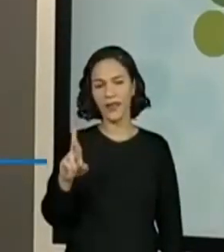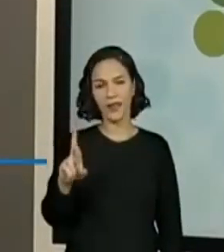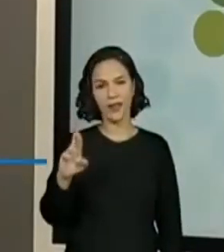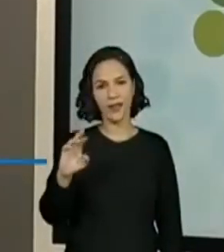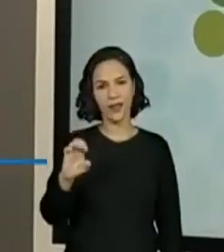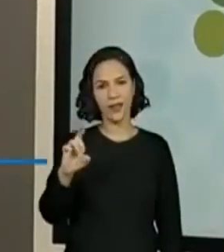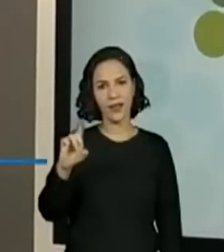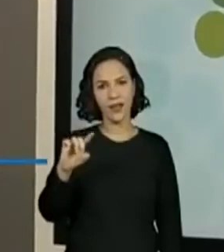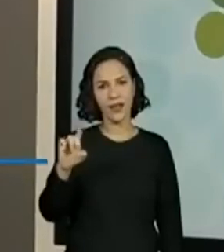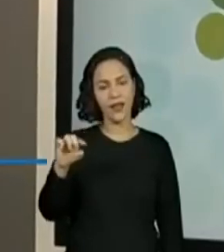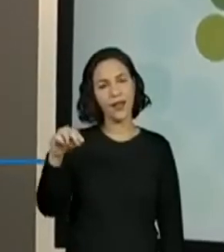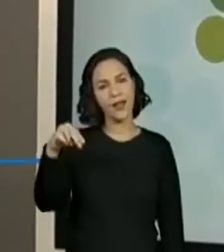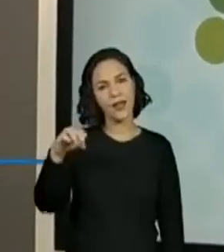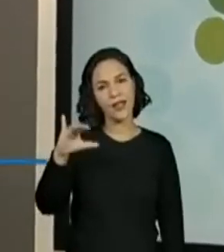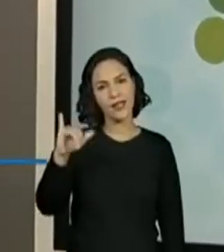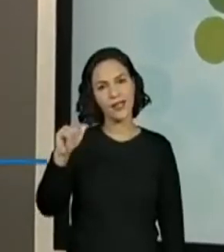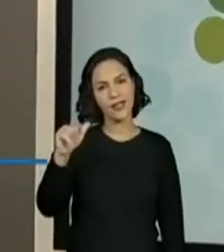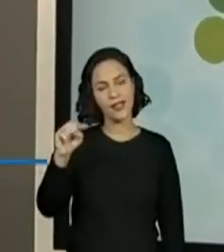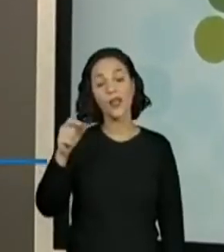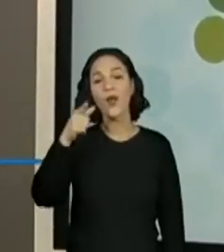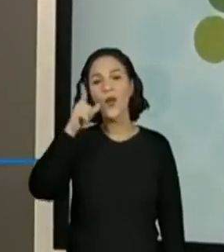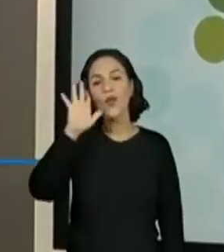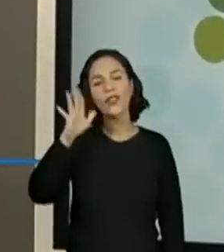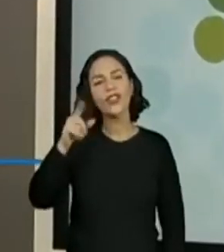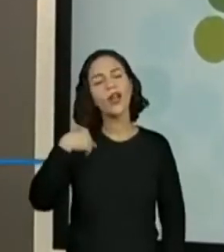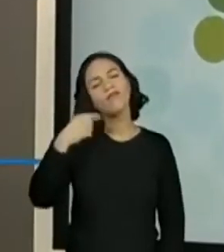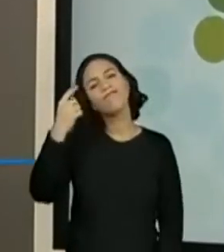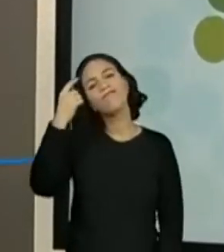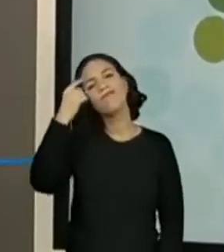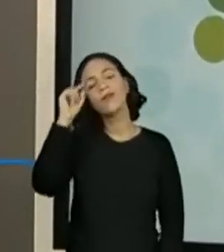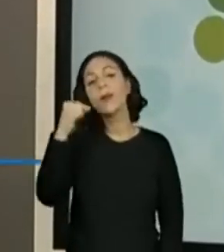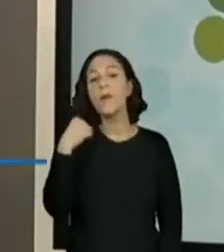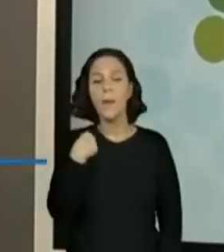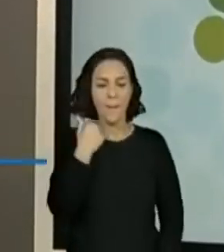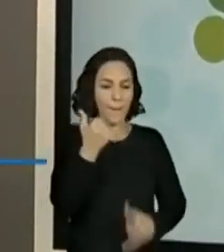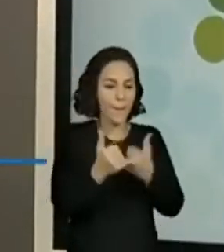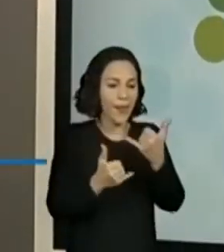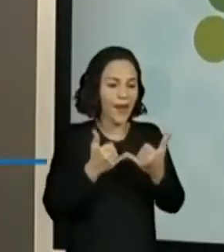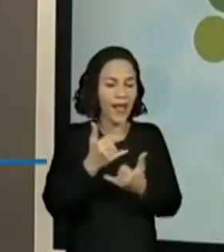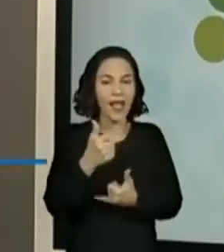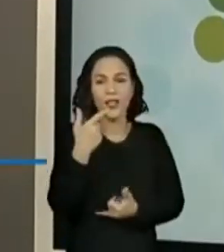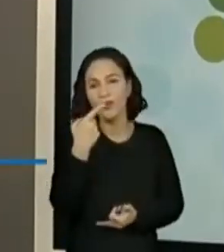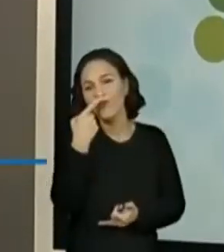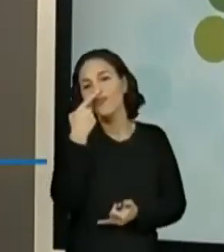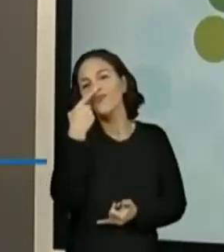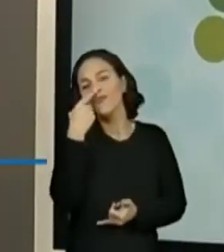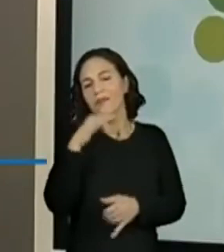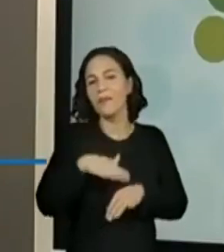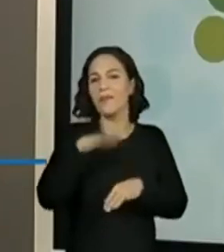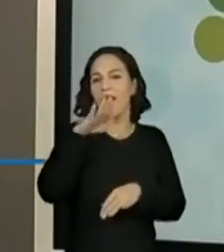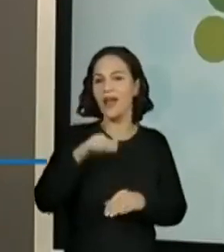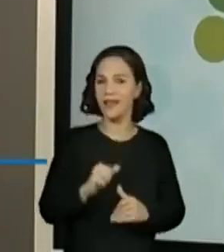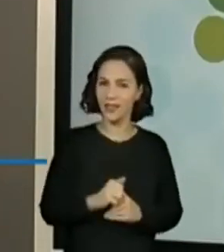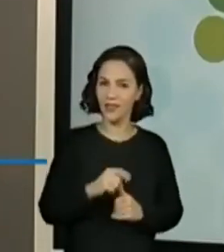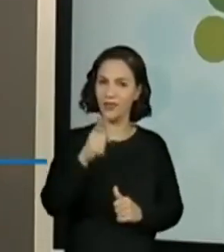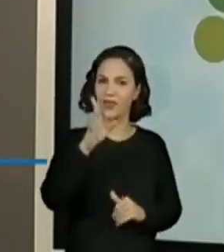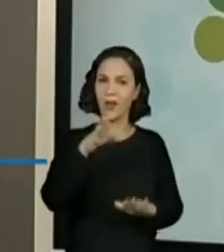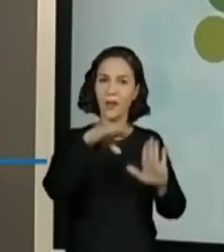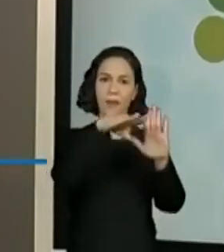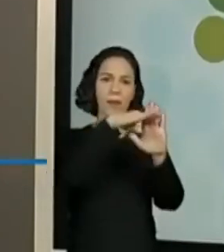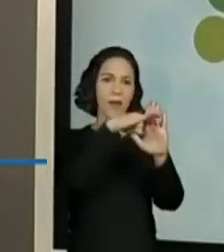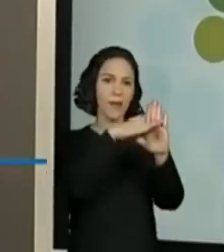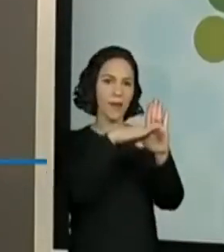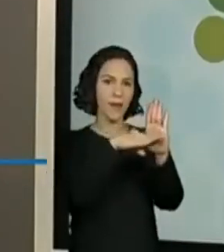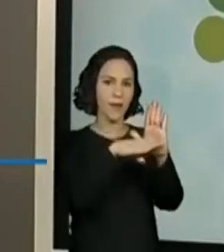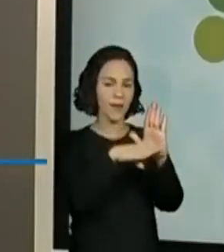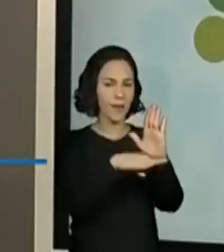brinquedos. Quais brinquedos a gente gosta? Qual é o meu brinquedo preferido? Nós fizemos uma lista e vocês tiveram oportunidade.